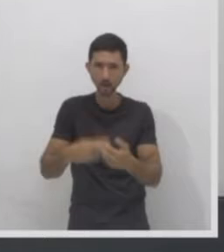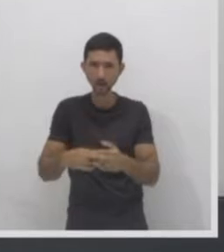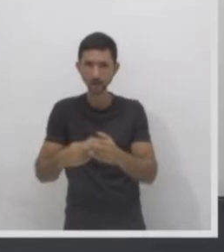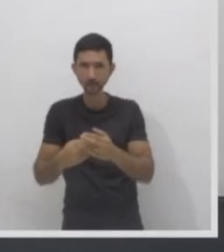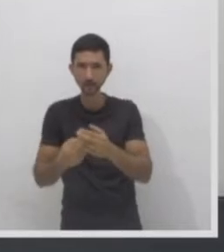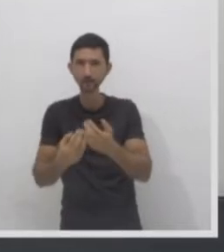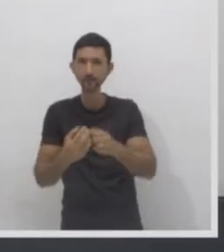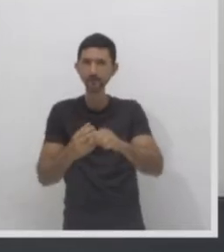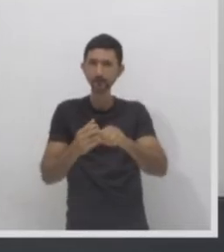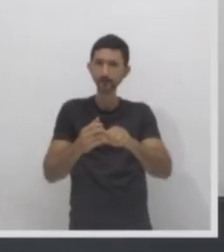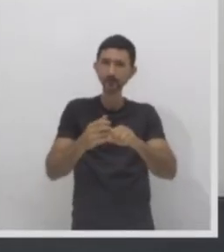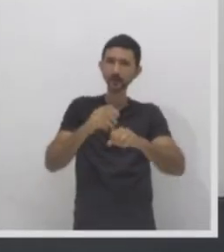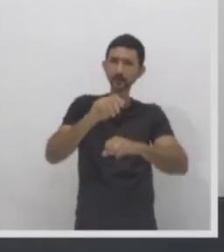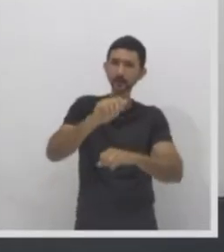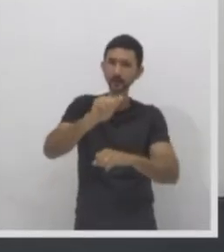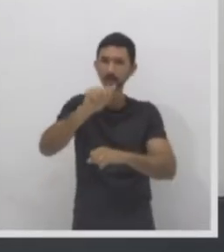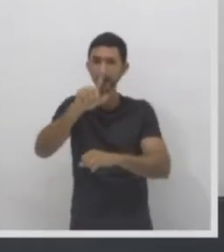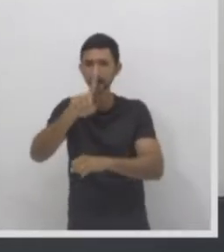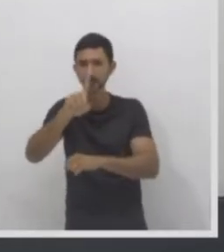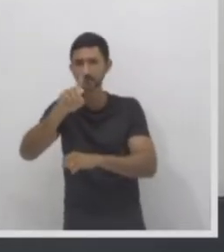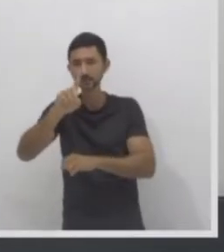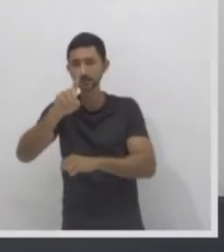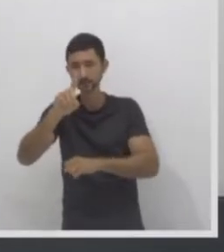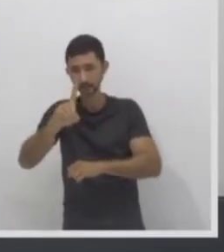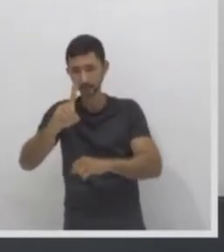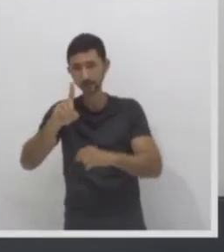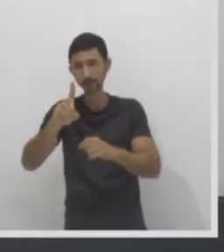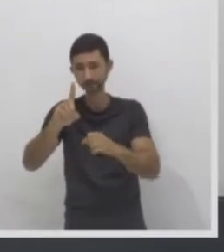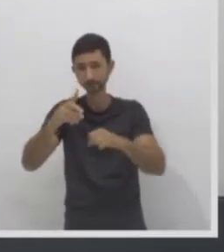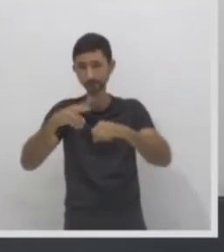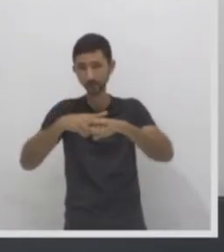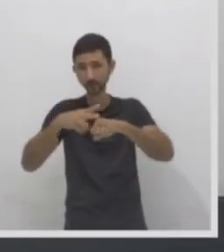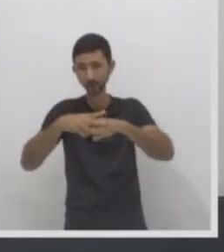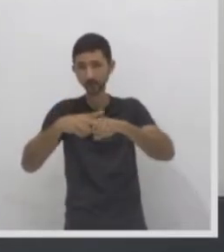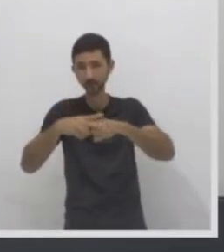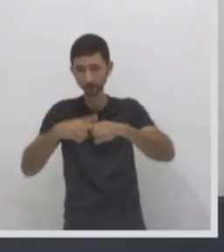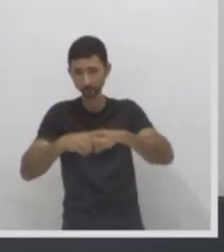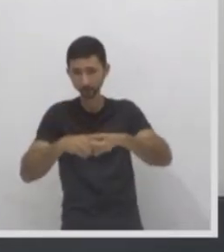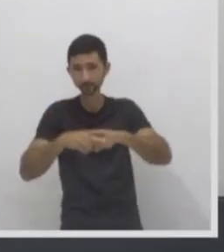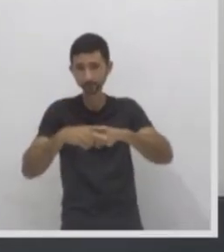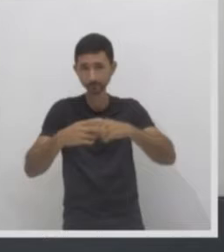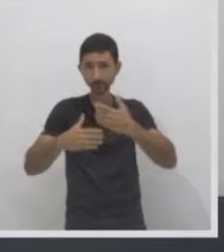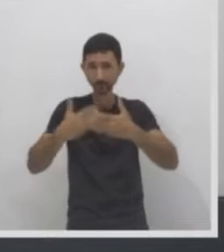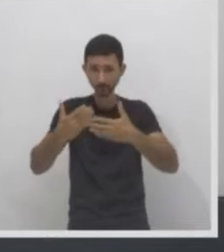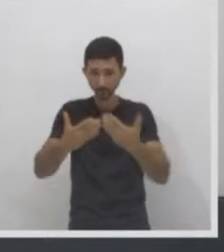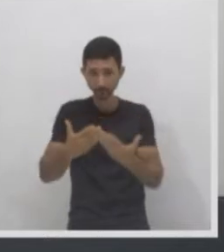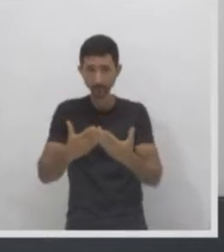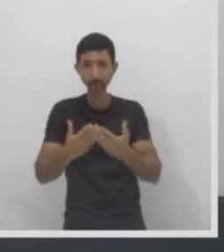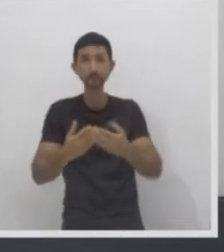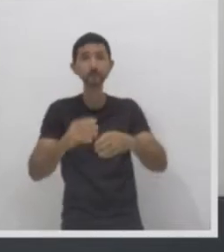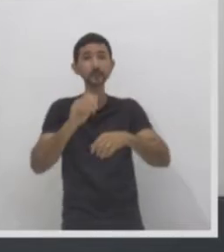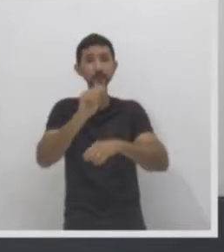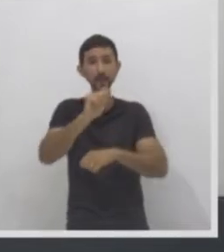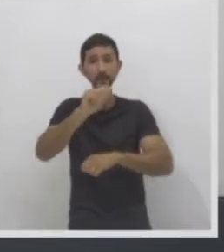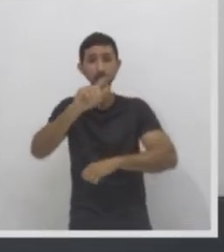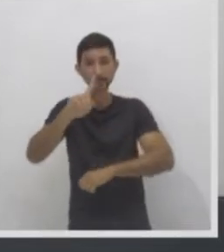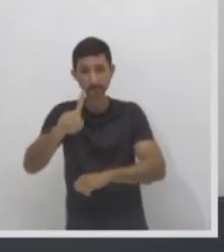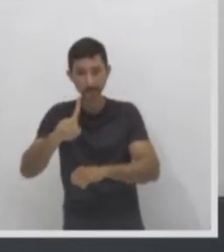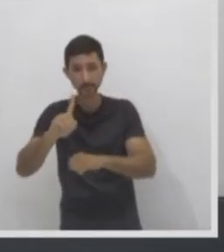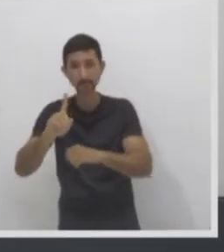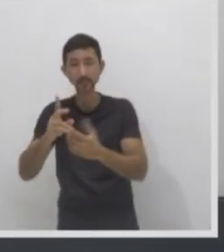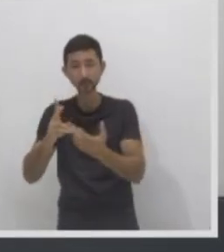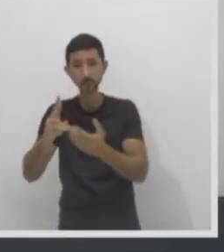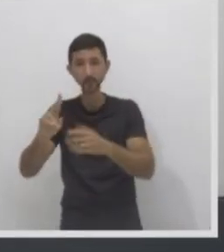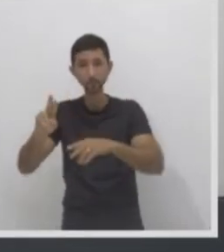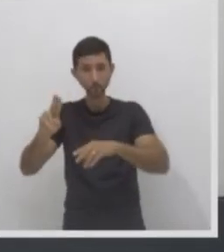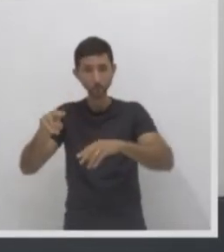adverbial e o adjunto adnominal e os elementos que o adjunto adnominal e adverbial modificam